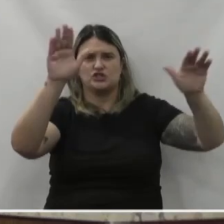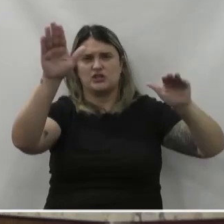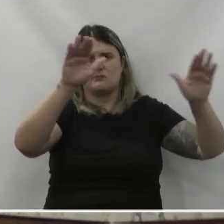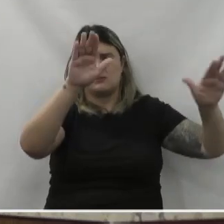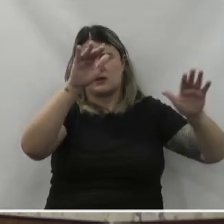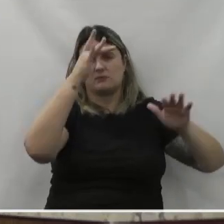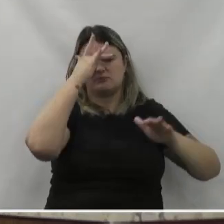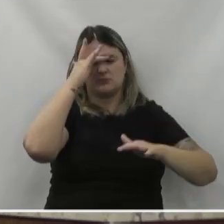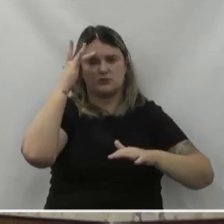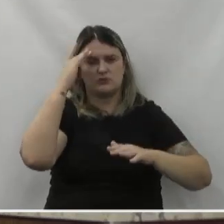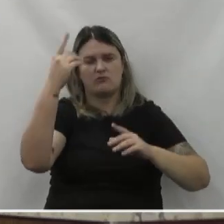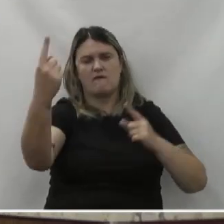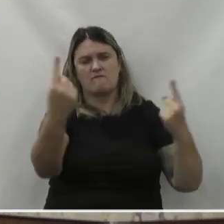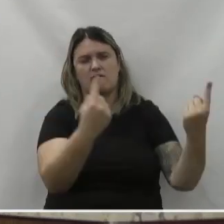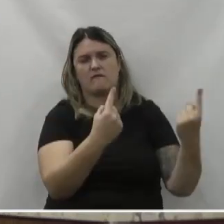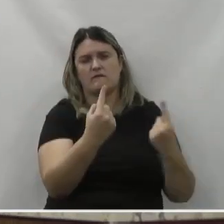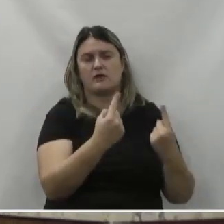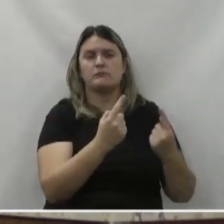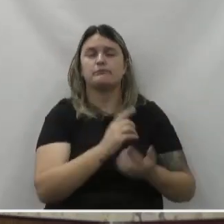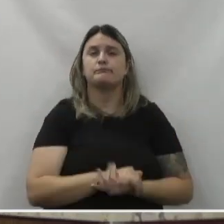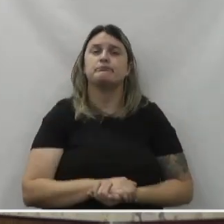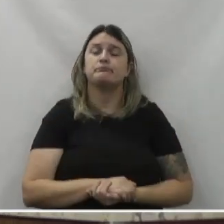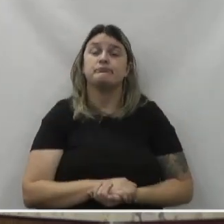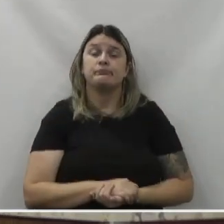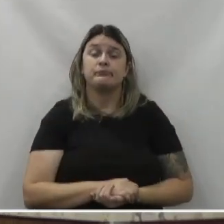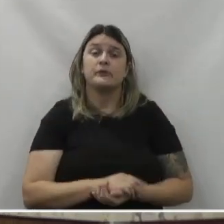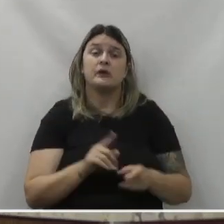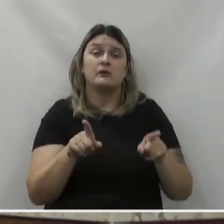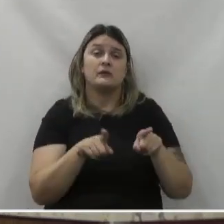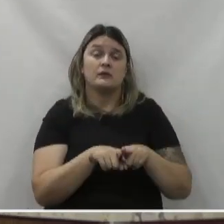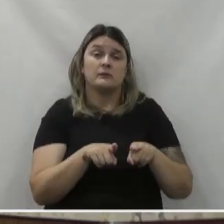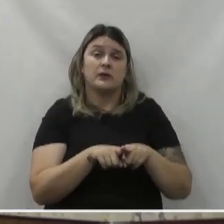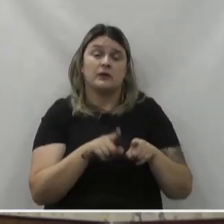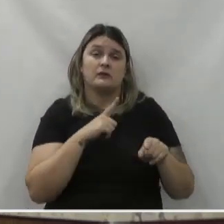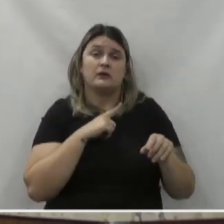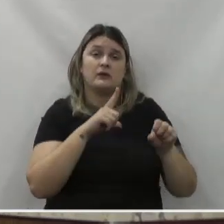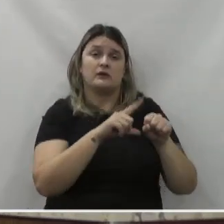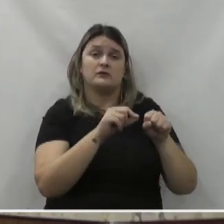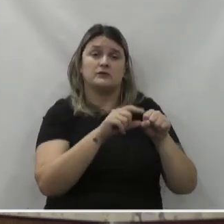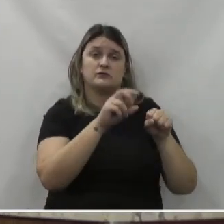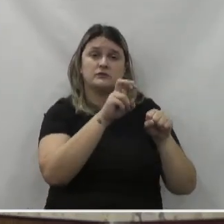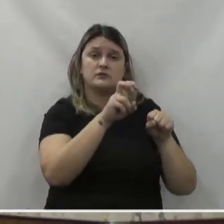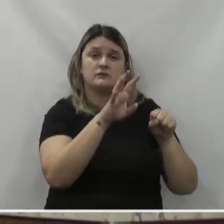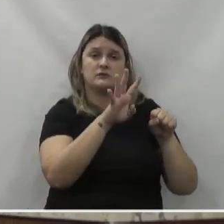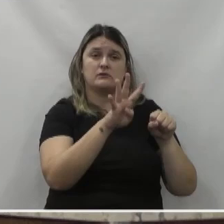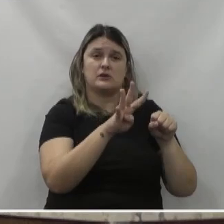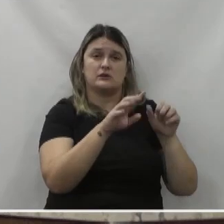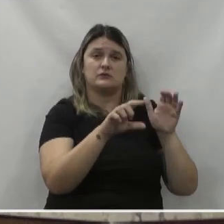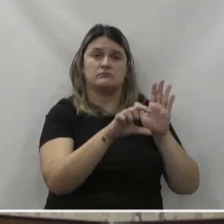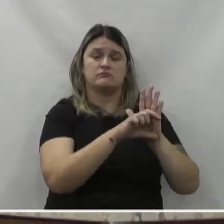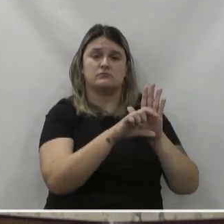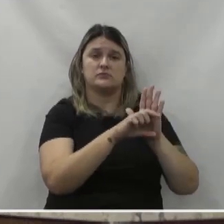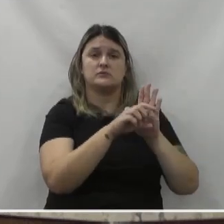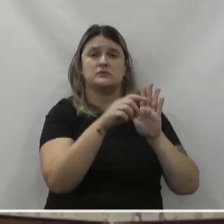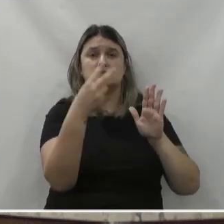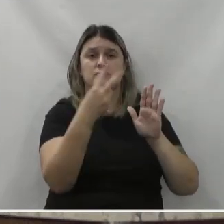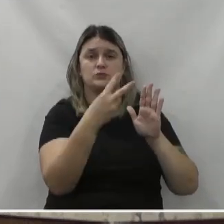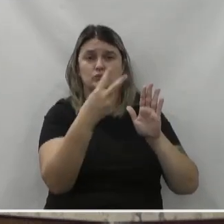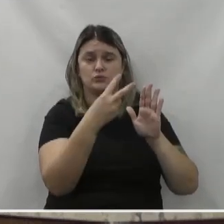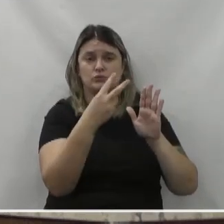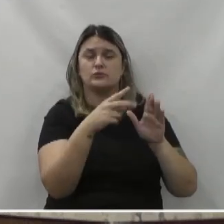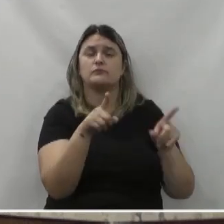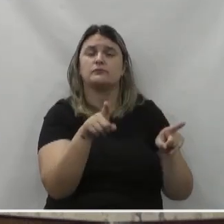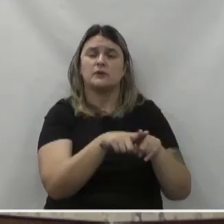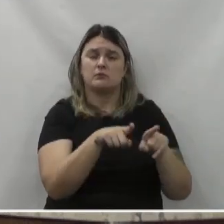sociedade civil e com membros da comunidade. Além disso, também temos o artigo 54, inciso 2º, que